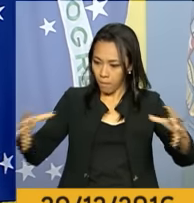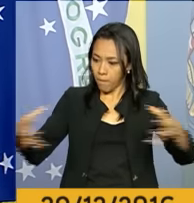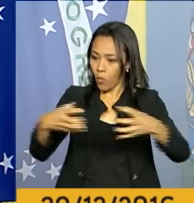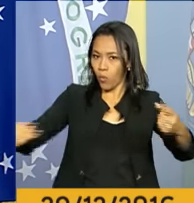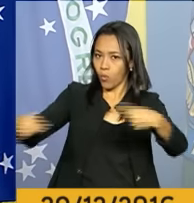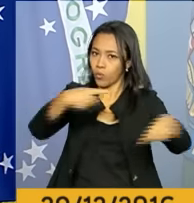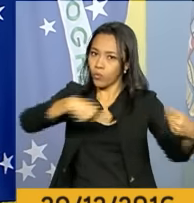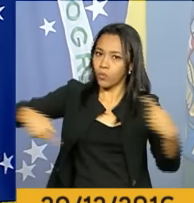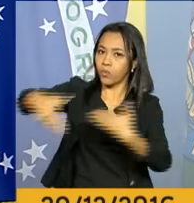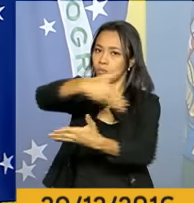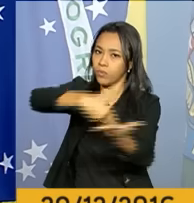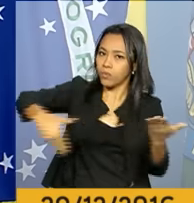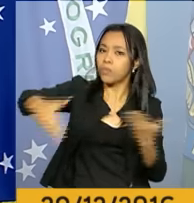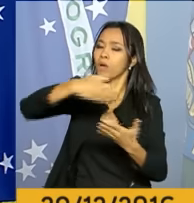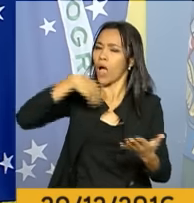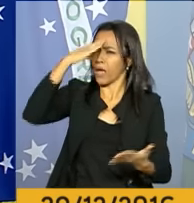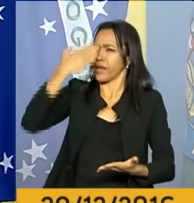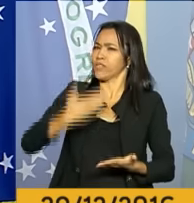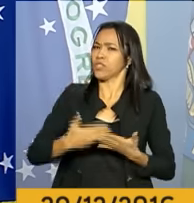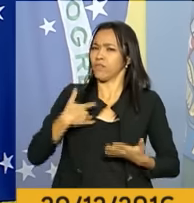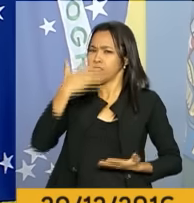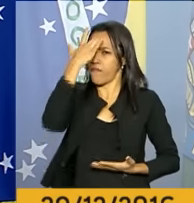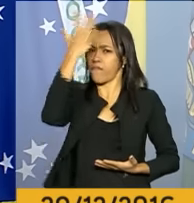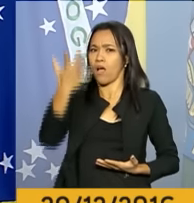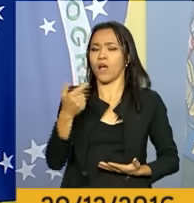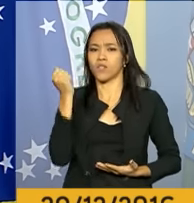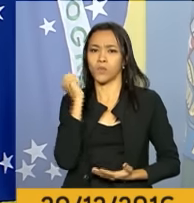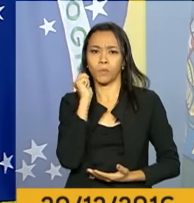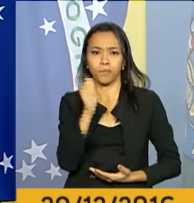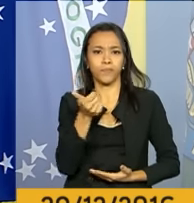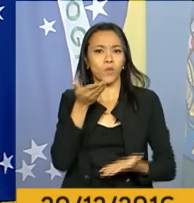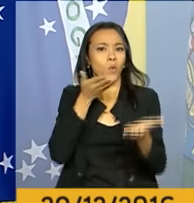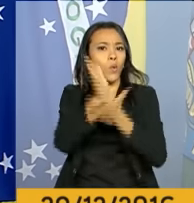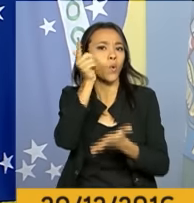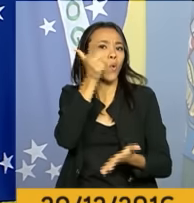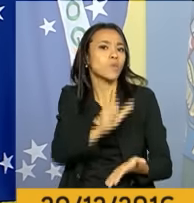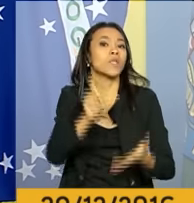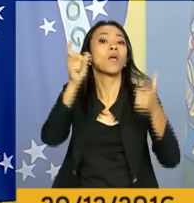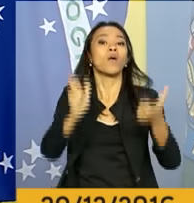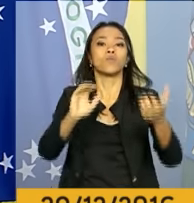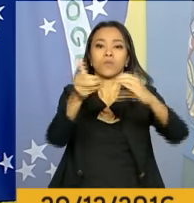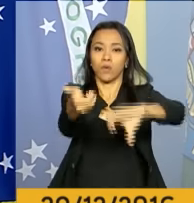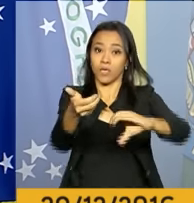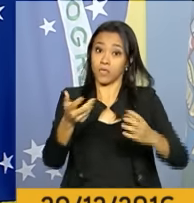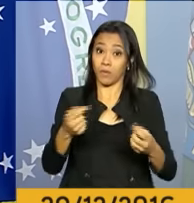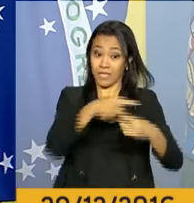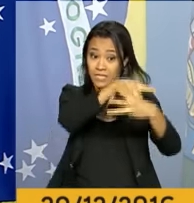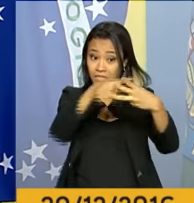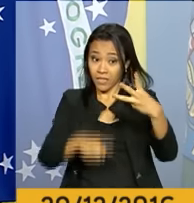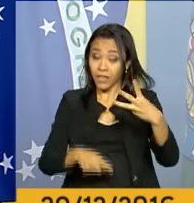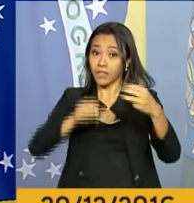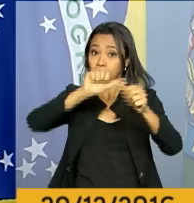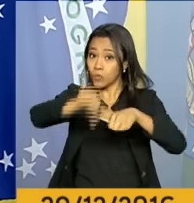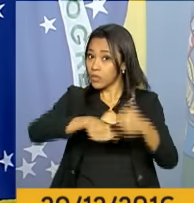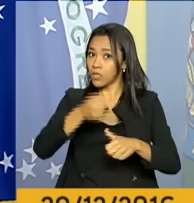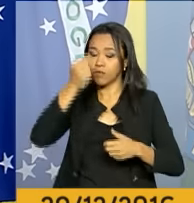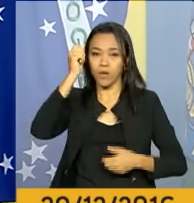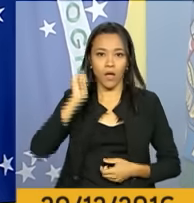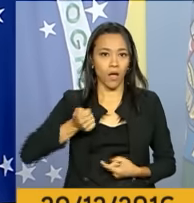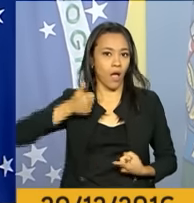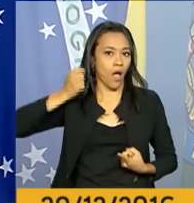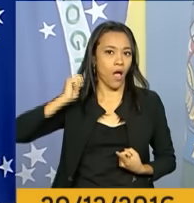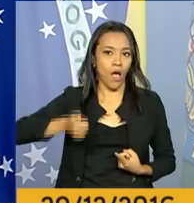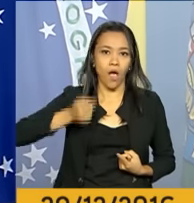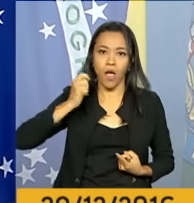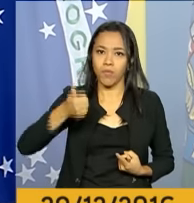fácil tramitação eh no Congresso Nacional então estas três reformas foram muito rapidamente nesses seis e